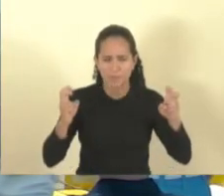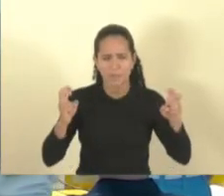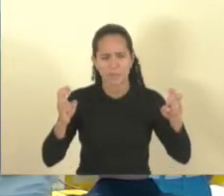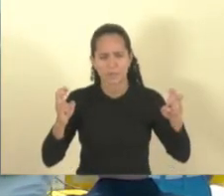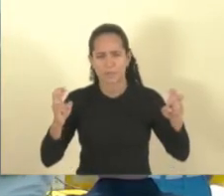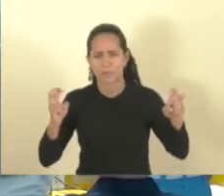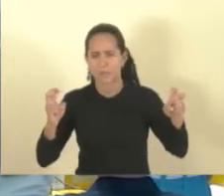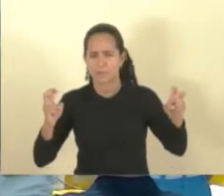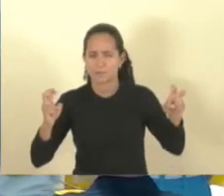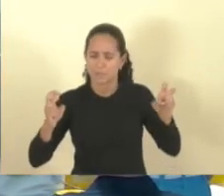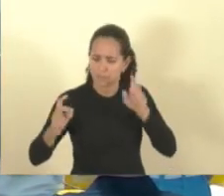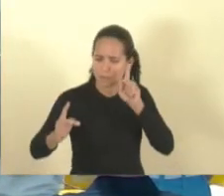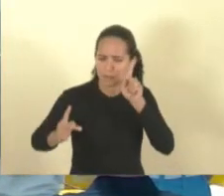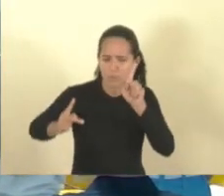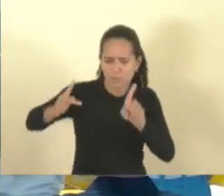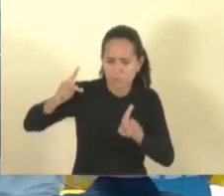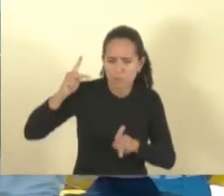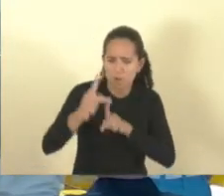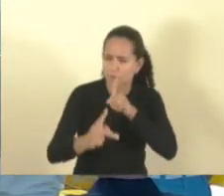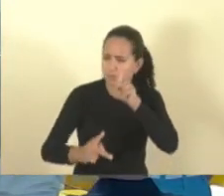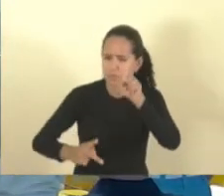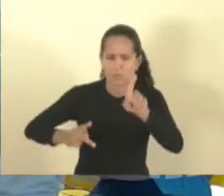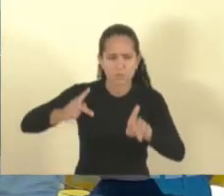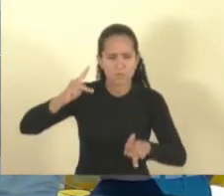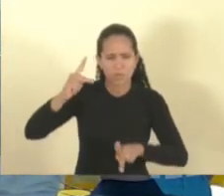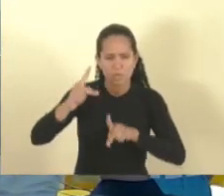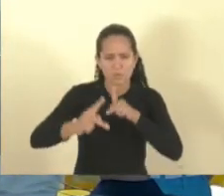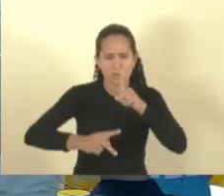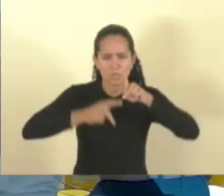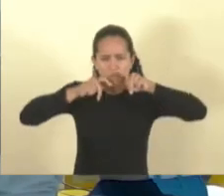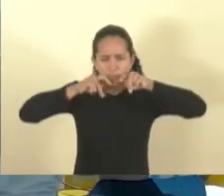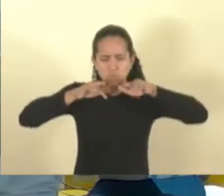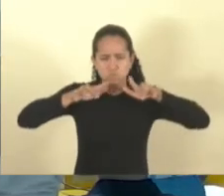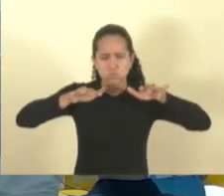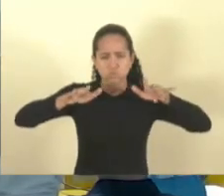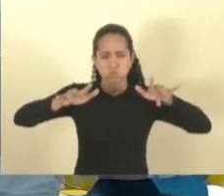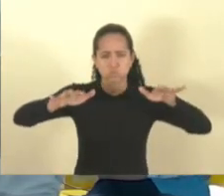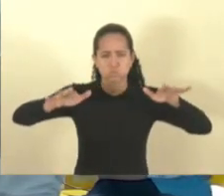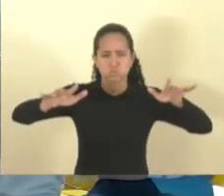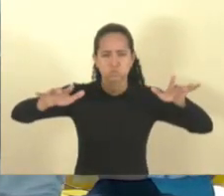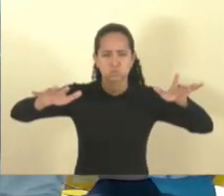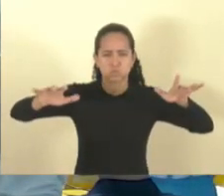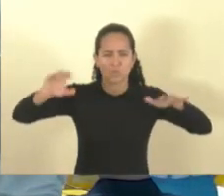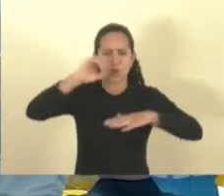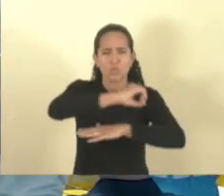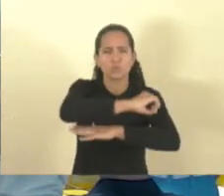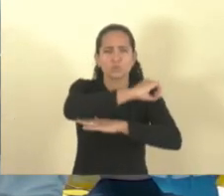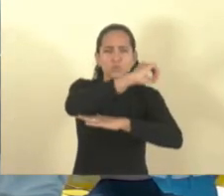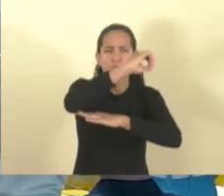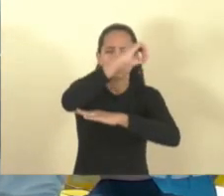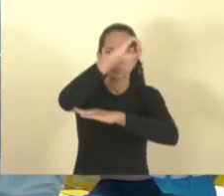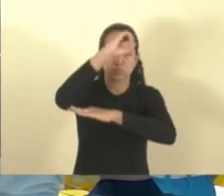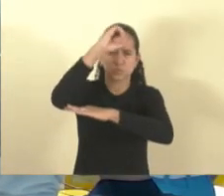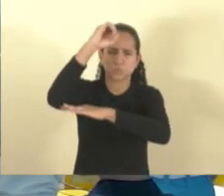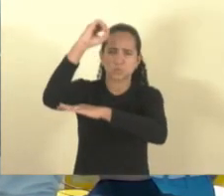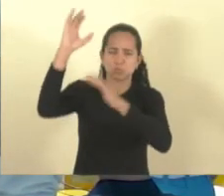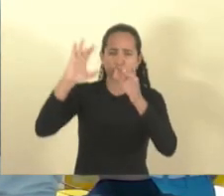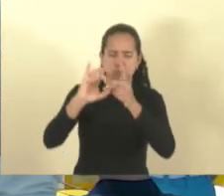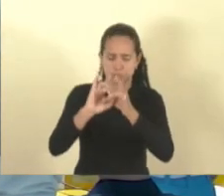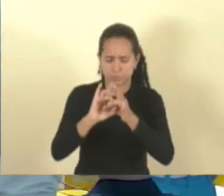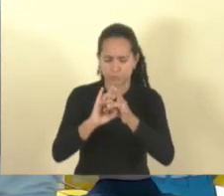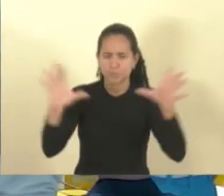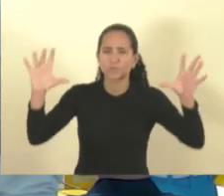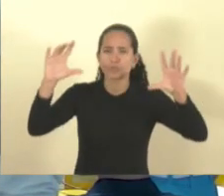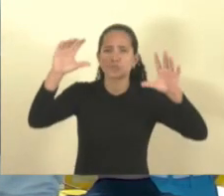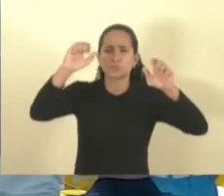sobre as margens plácidas de um povo heróico, brado retumbante. E o sol da liberdade